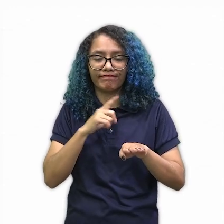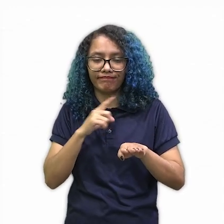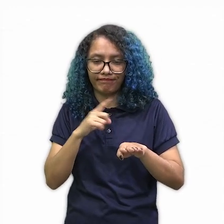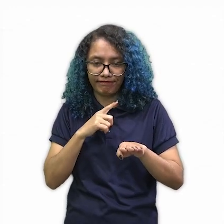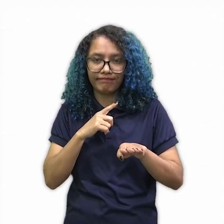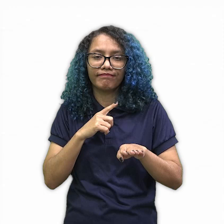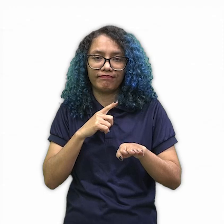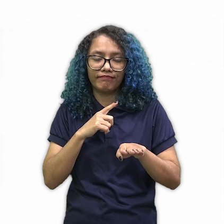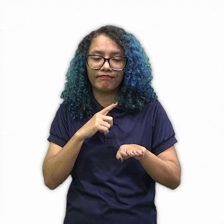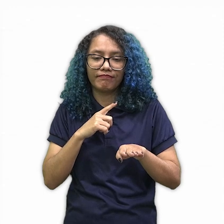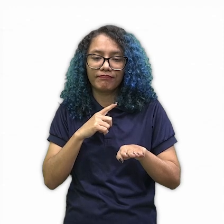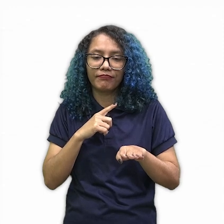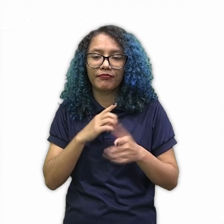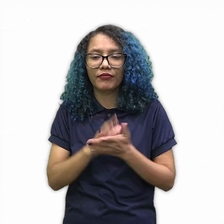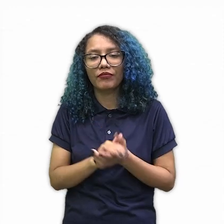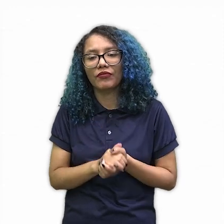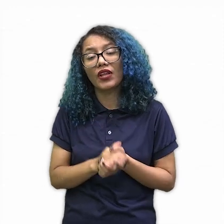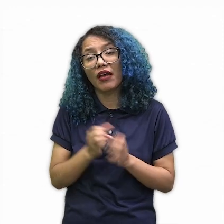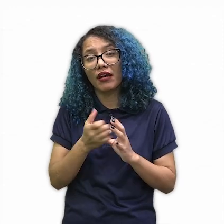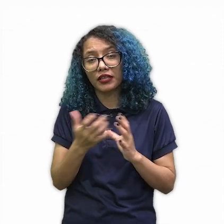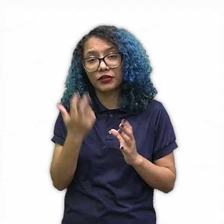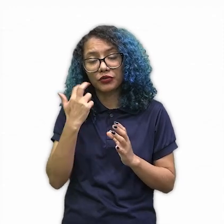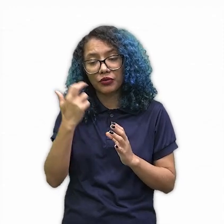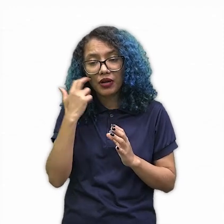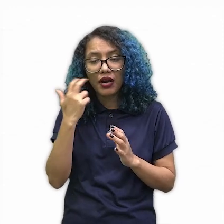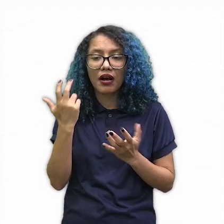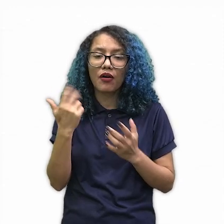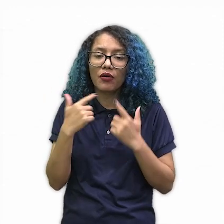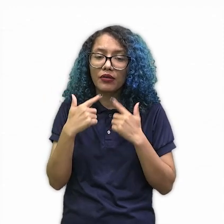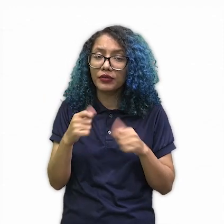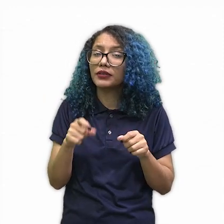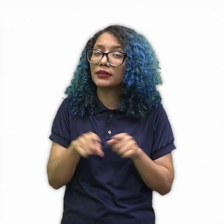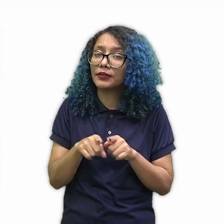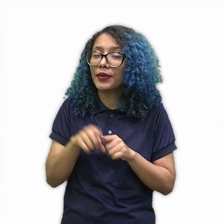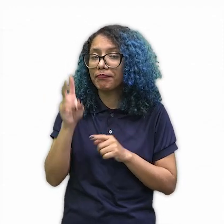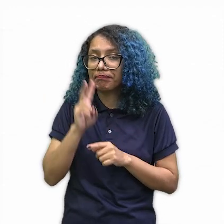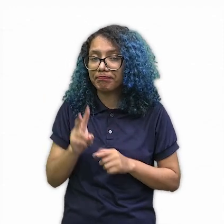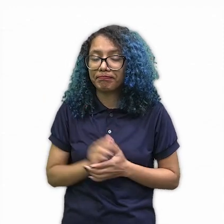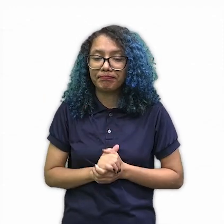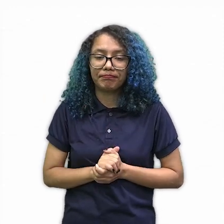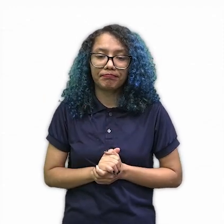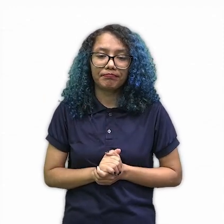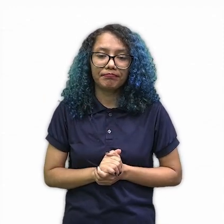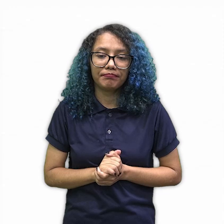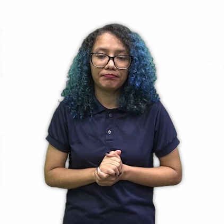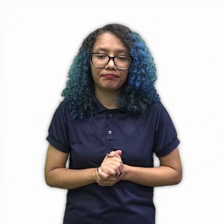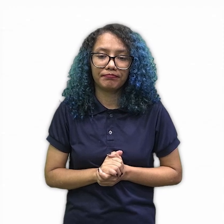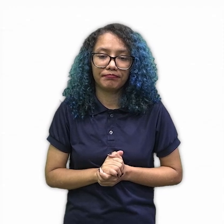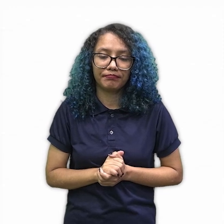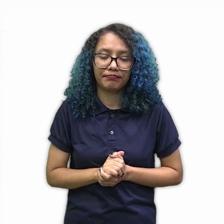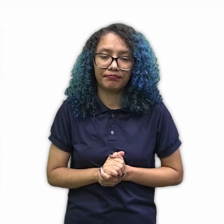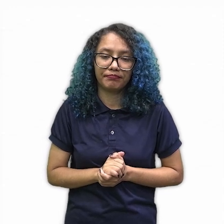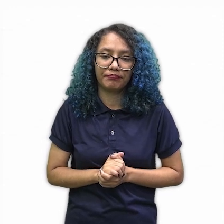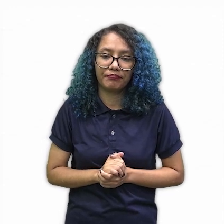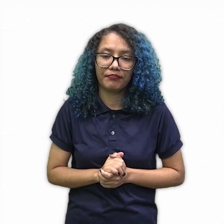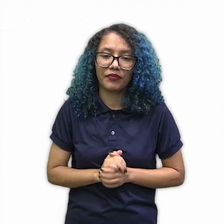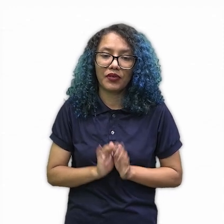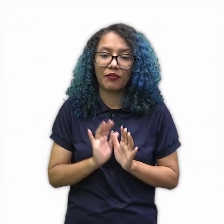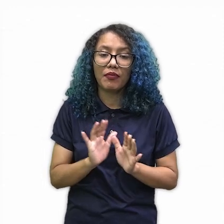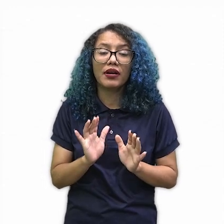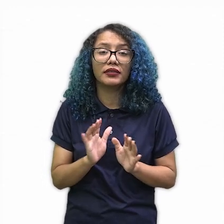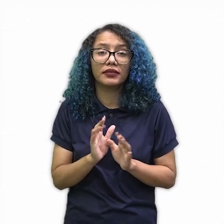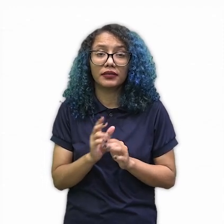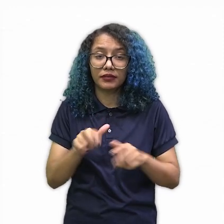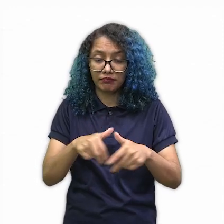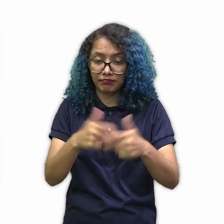características culturais, linguísticas e históricas também, tá? Agora, a diversidade étnica, gente,